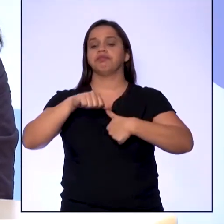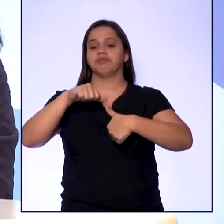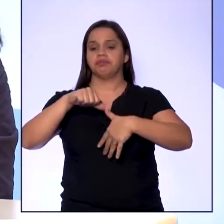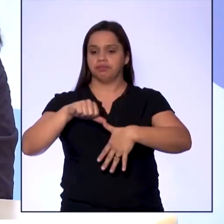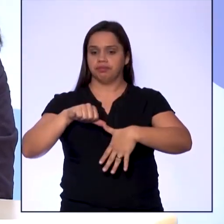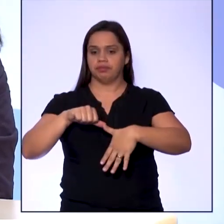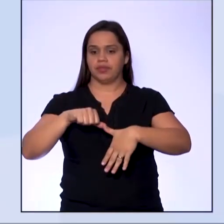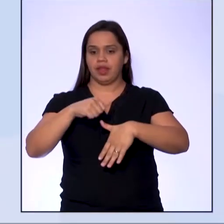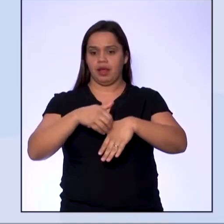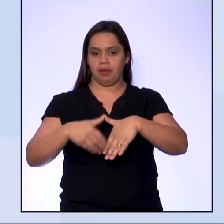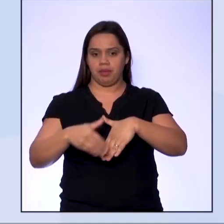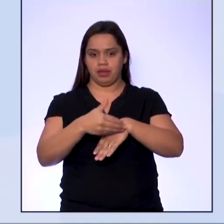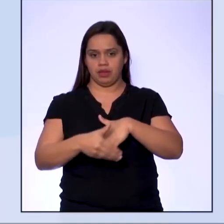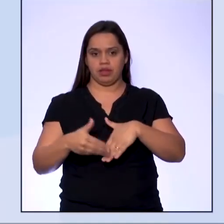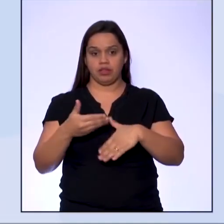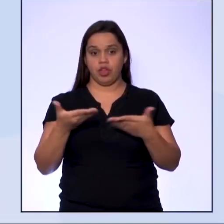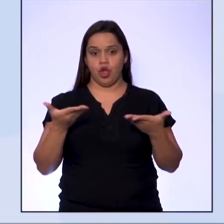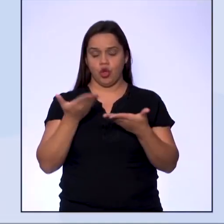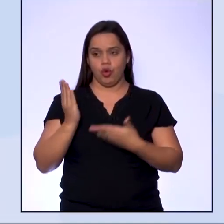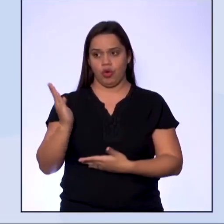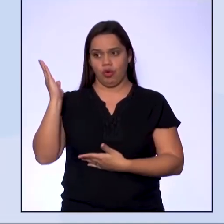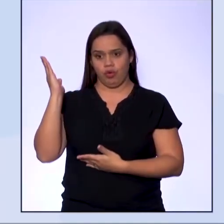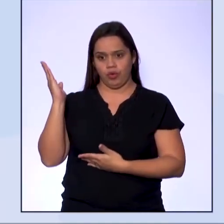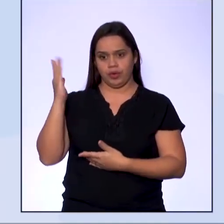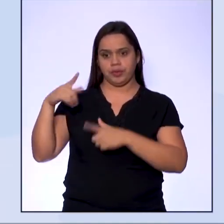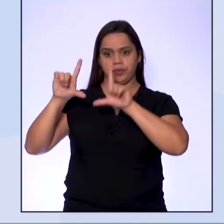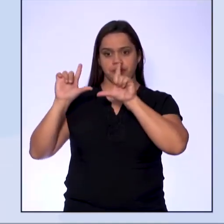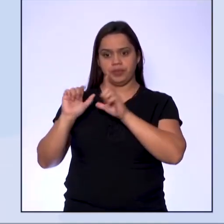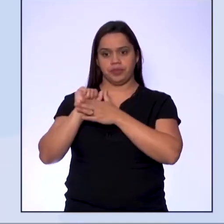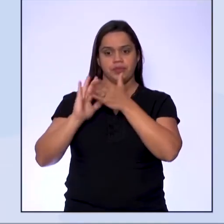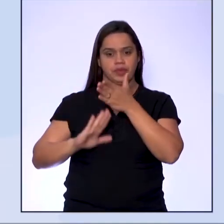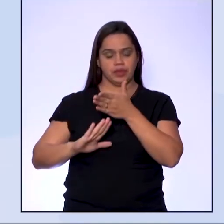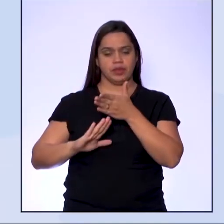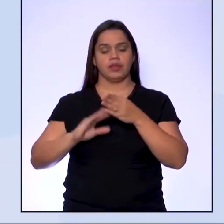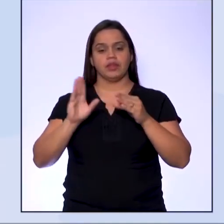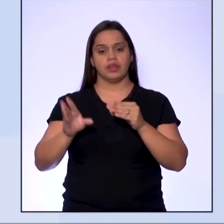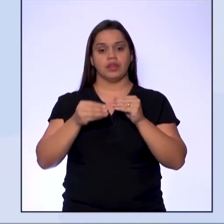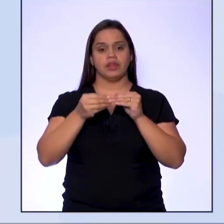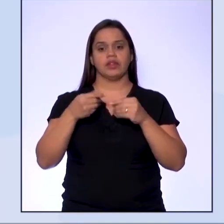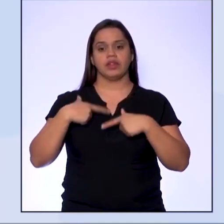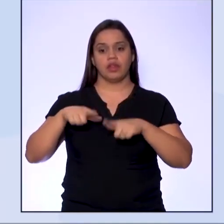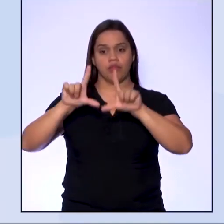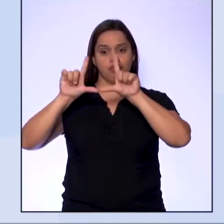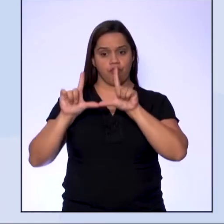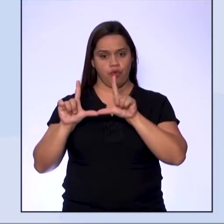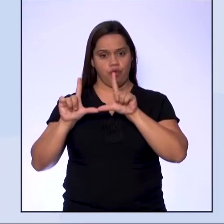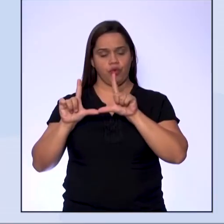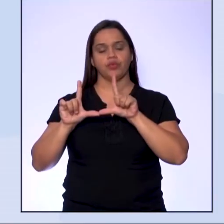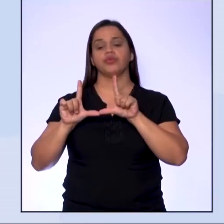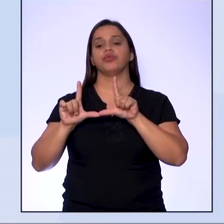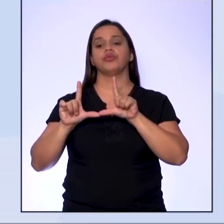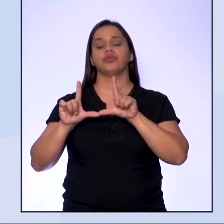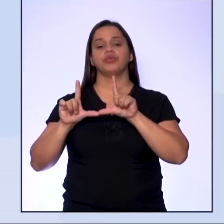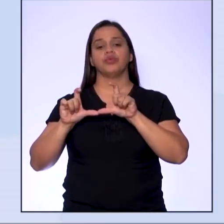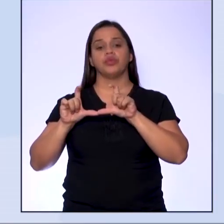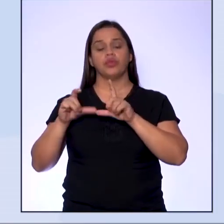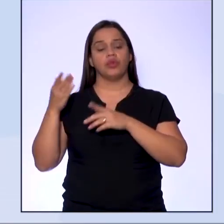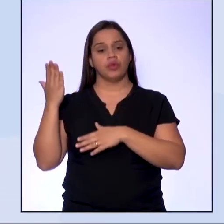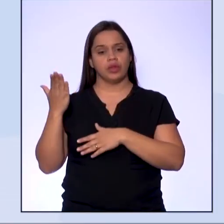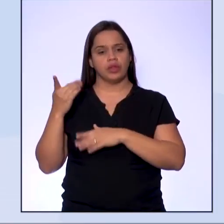né? É importante a gente sempre fazer, né, esse feedback para todos vocês, para que vocês realmente aí tenham